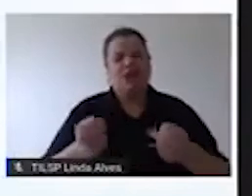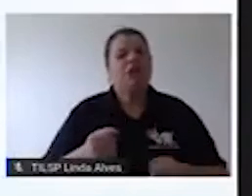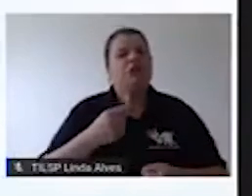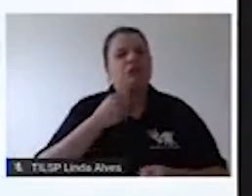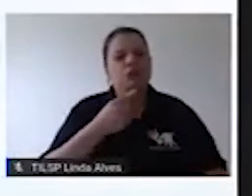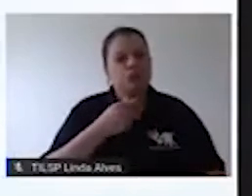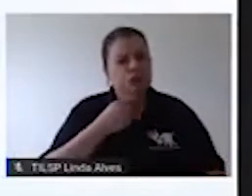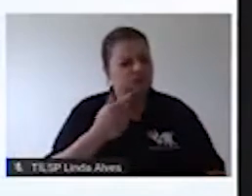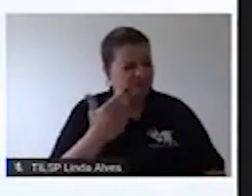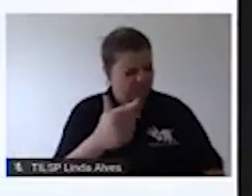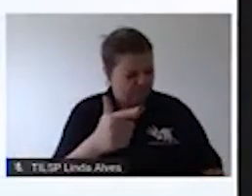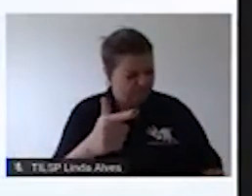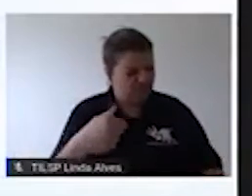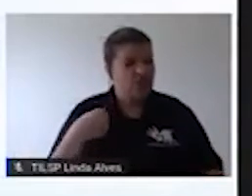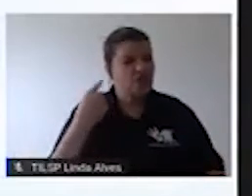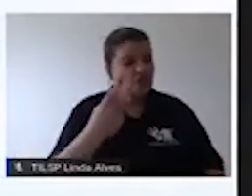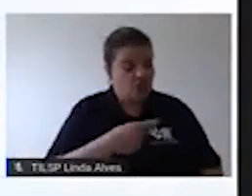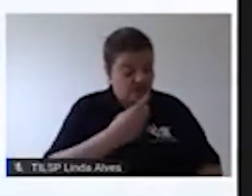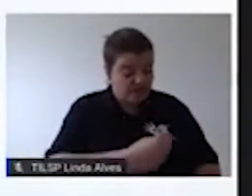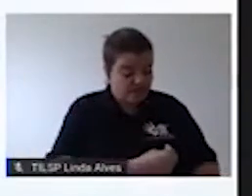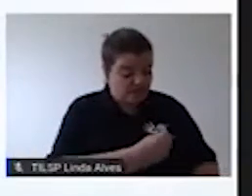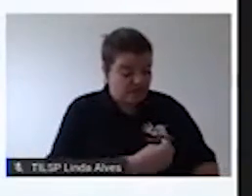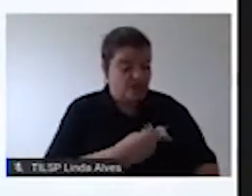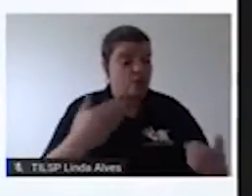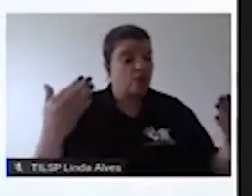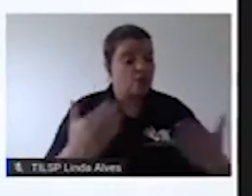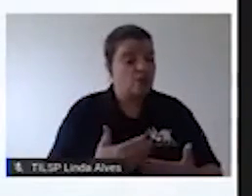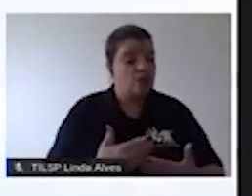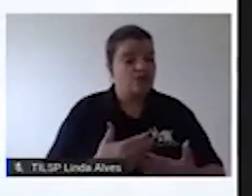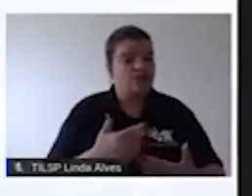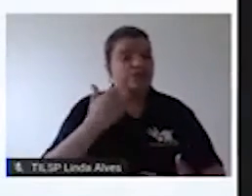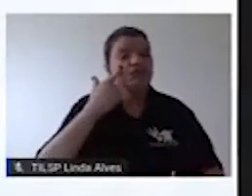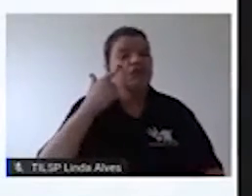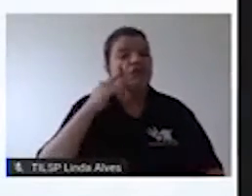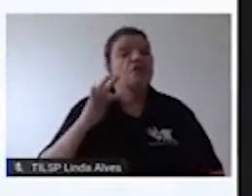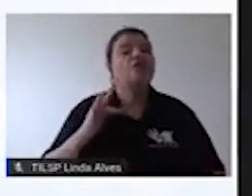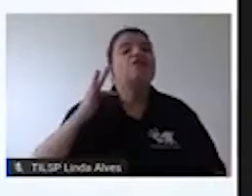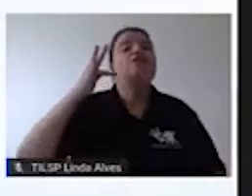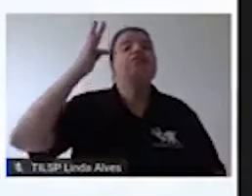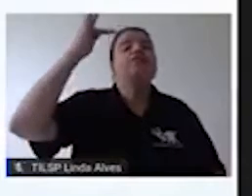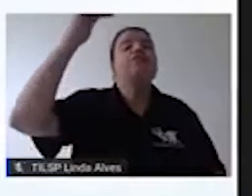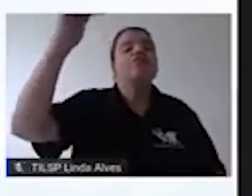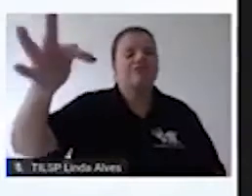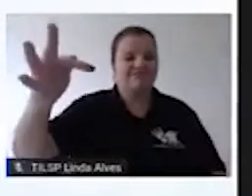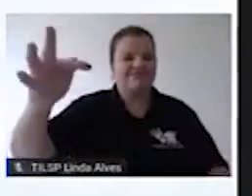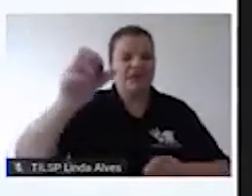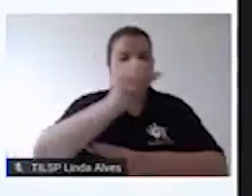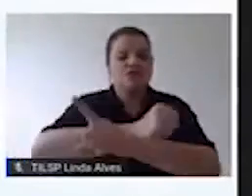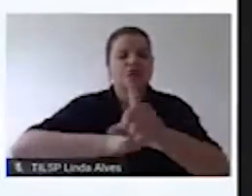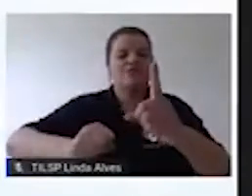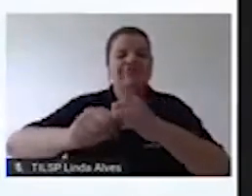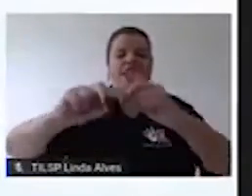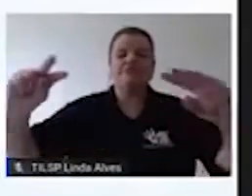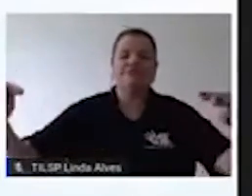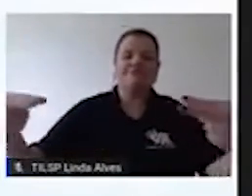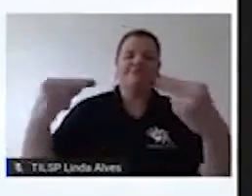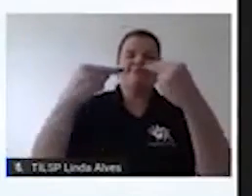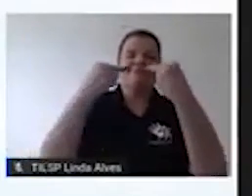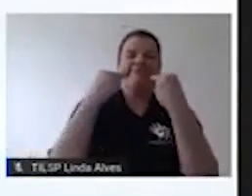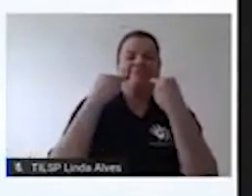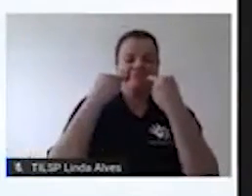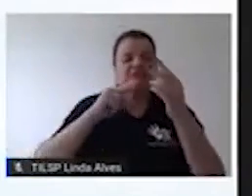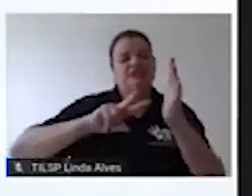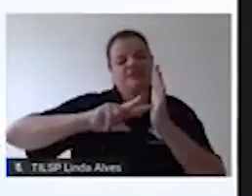dúvida que o que a gente está vivendo hoje vai trazer o reconhecimento da sociedade para o papel, né, que